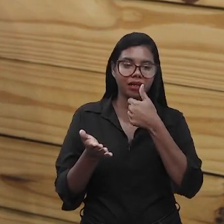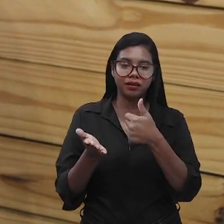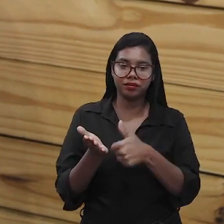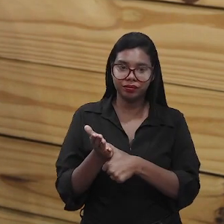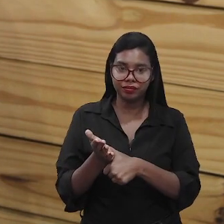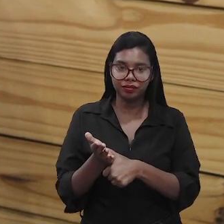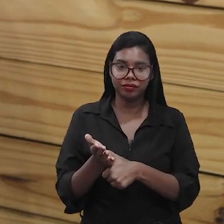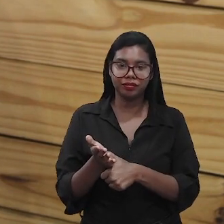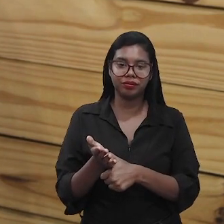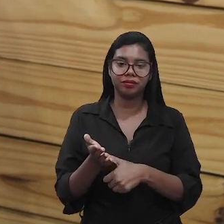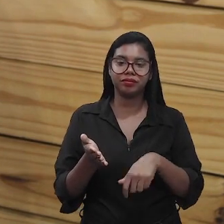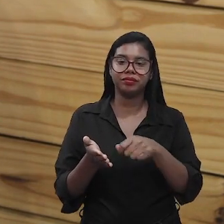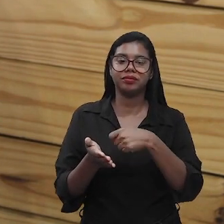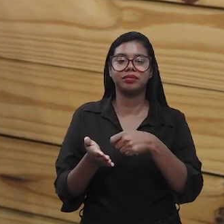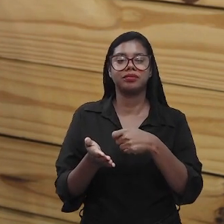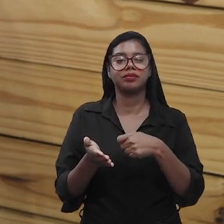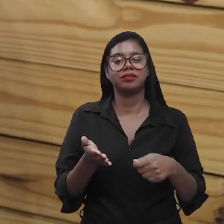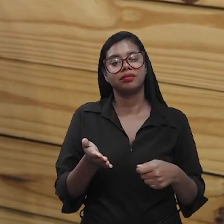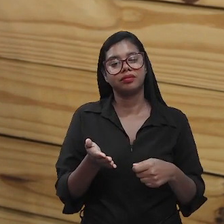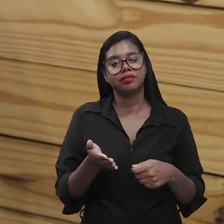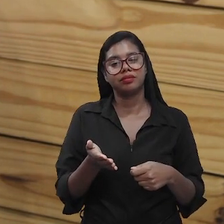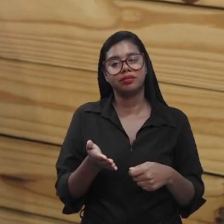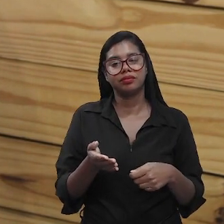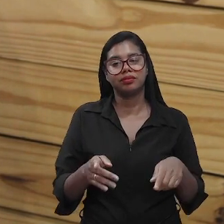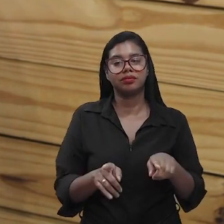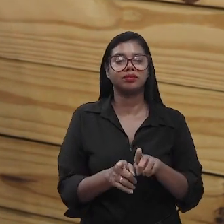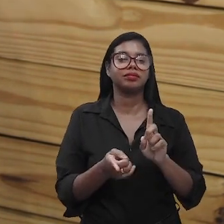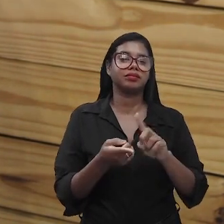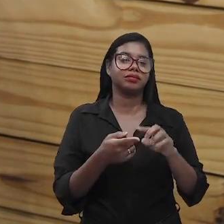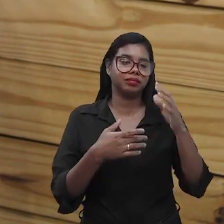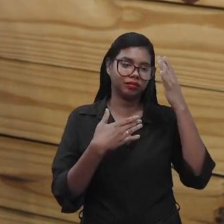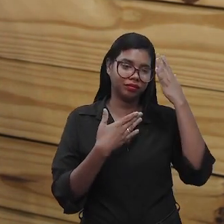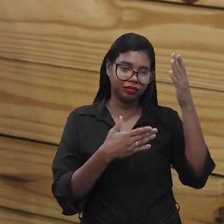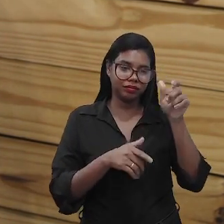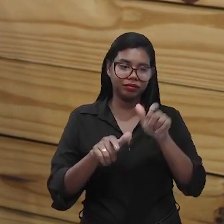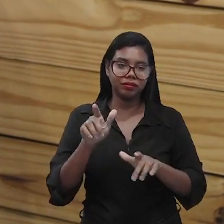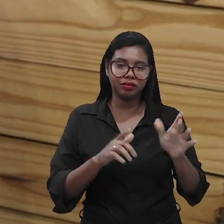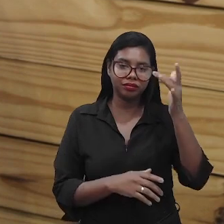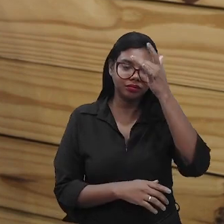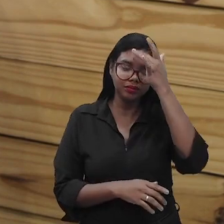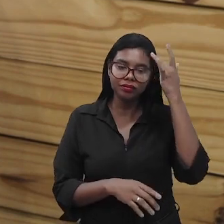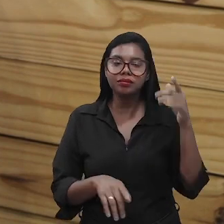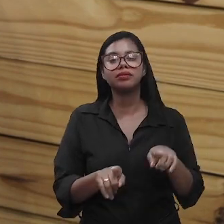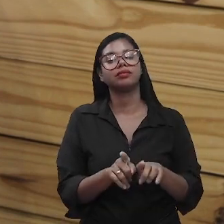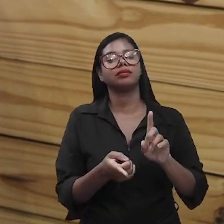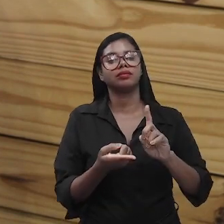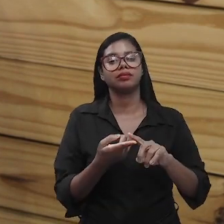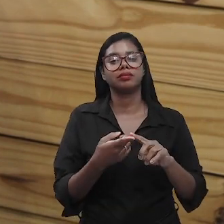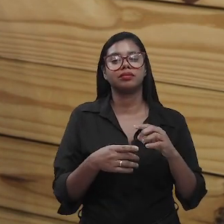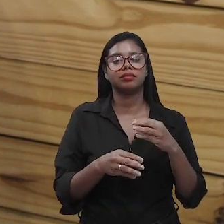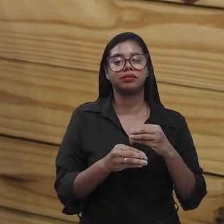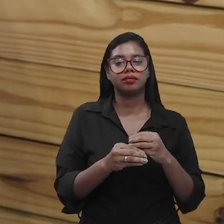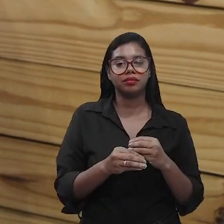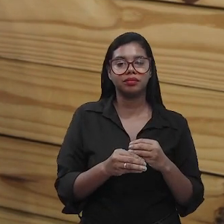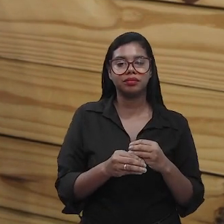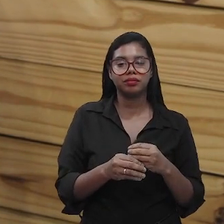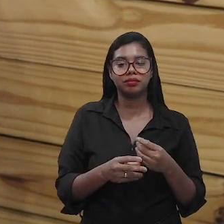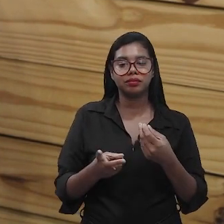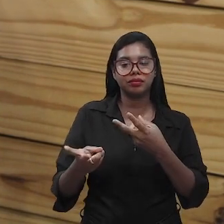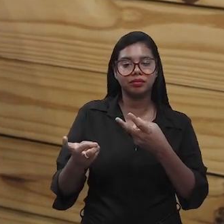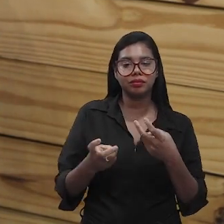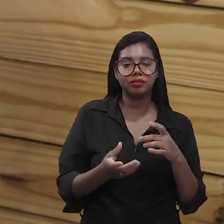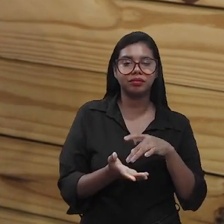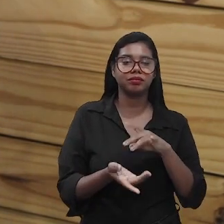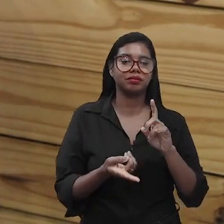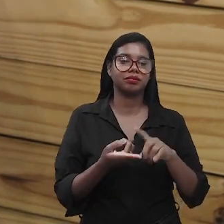datilografada e assinada de agradecimento para cada uma dessas 100 pessoas. Então, também eu estava trabalhando na perspectiva do gatilho, porque, primeiro, da